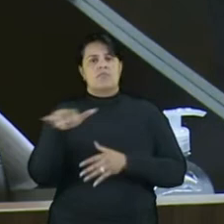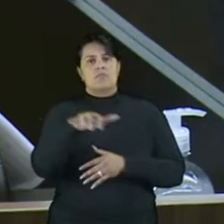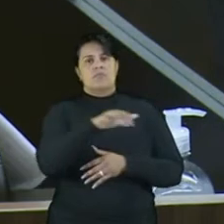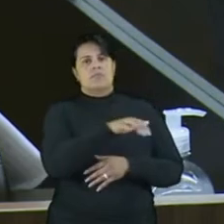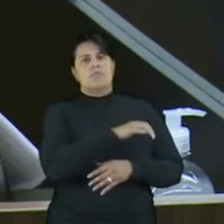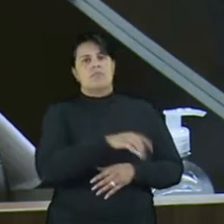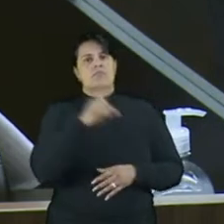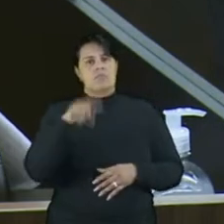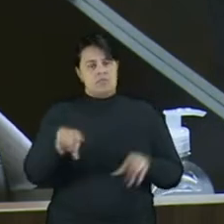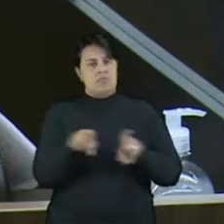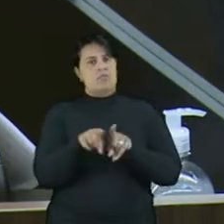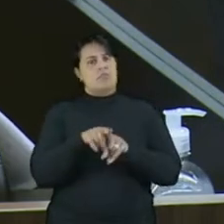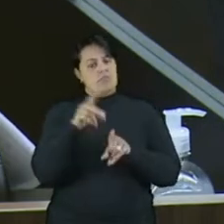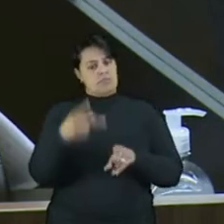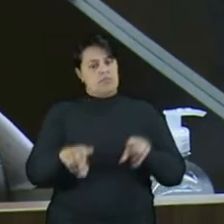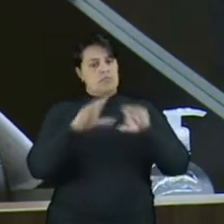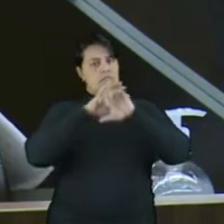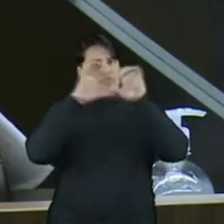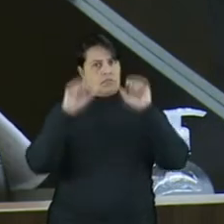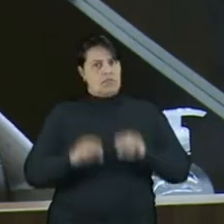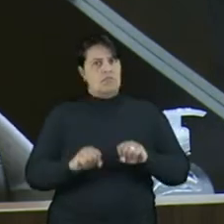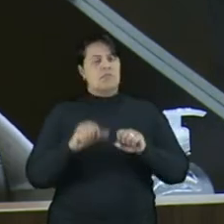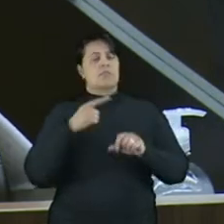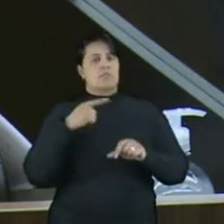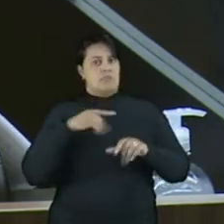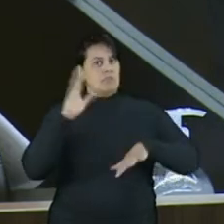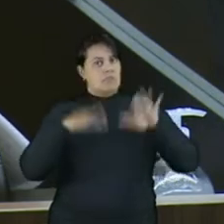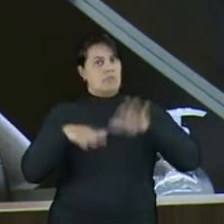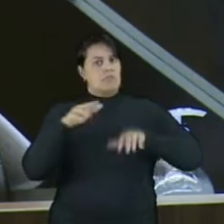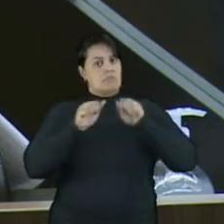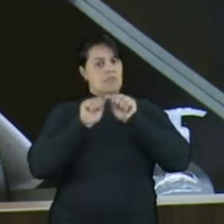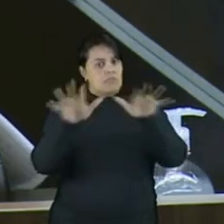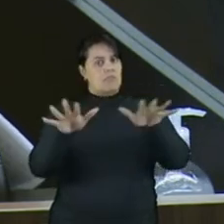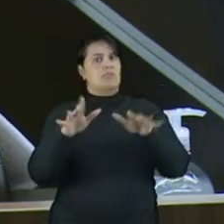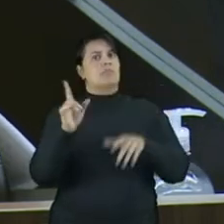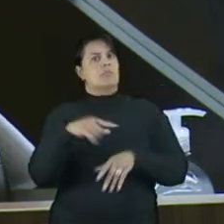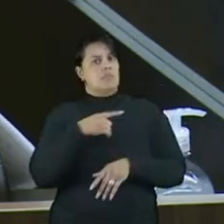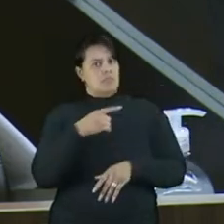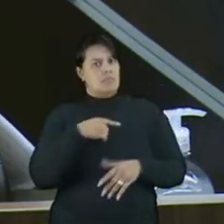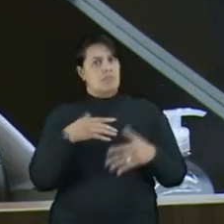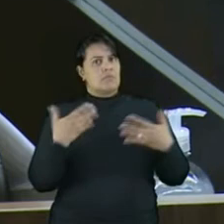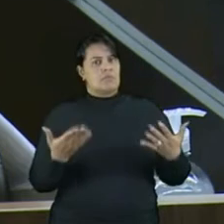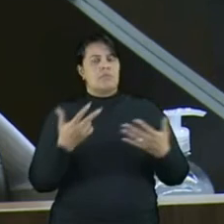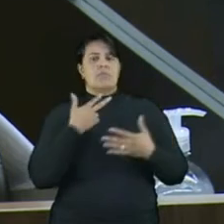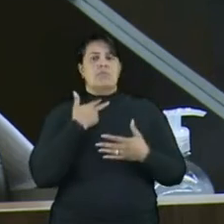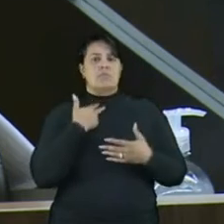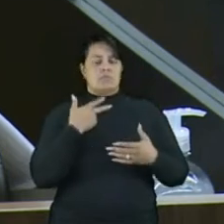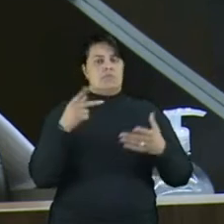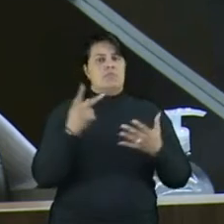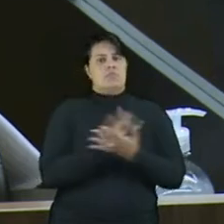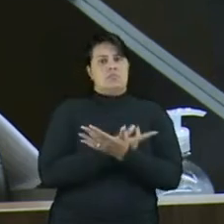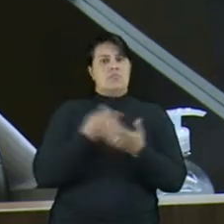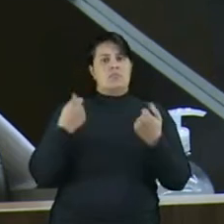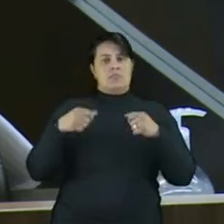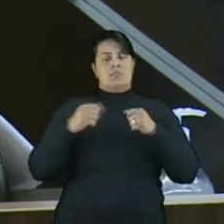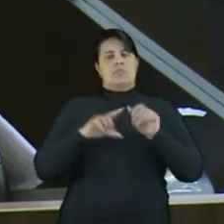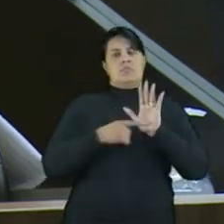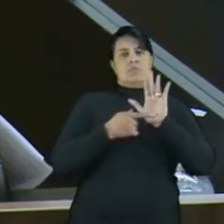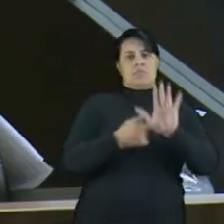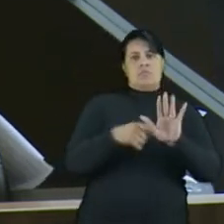tribunal, vazamento de informações. Então, eu queria que isso ficasse bem claro que eu estou